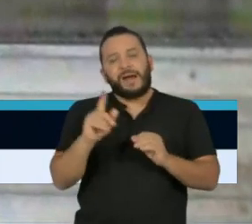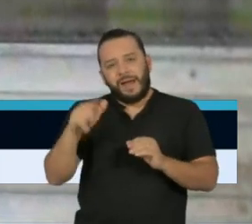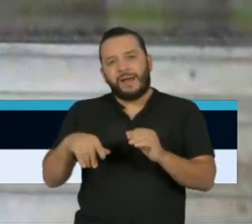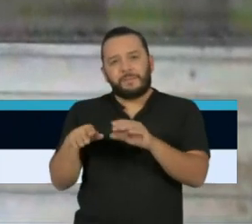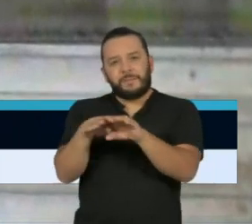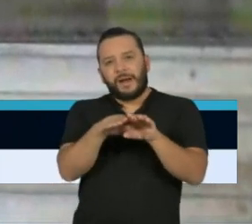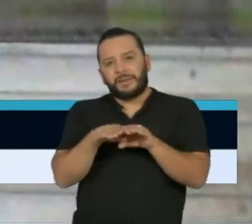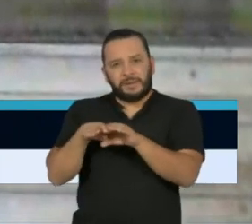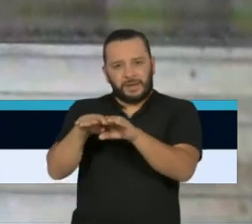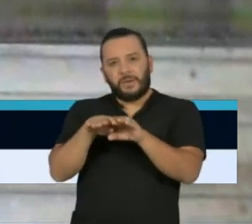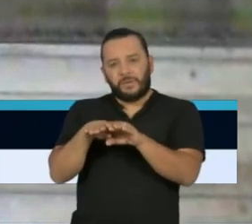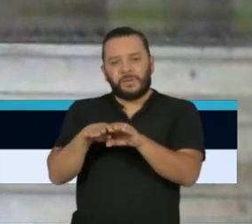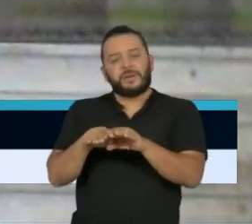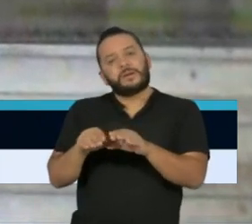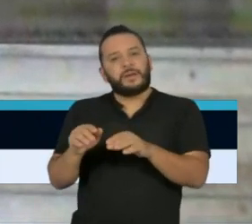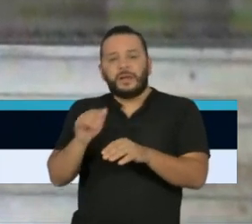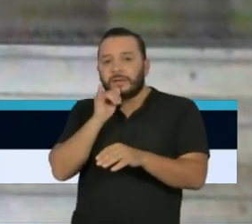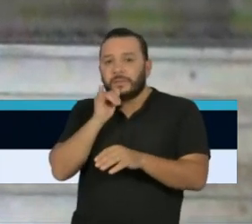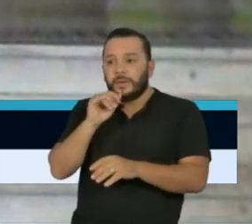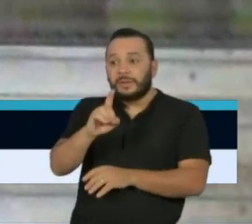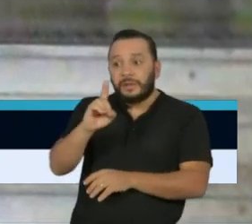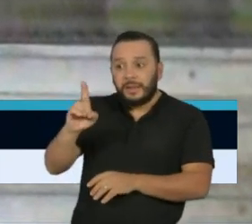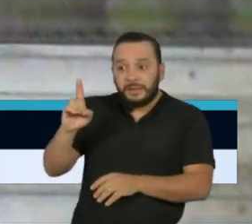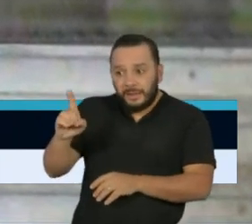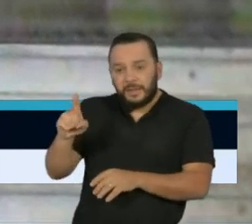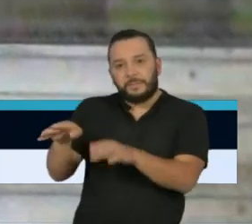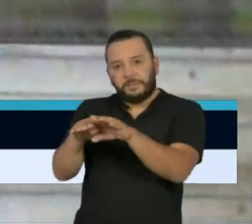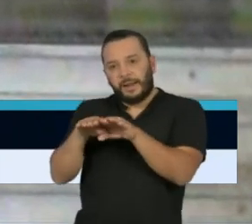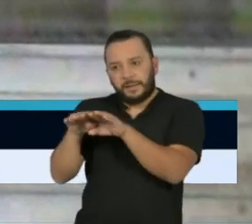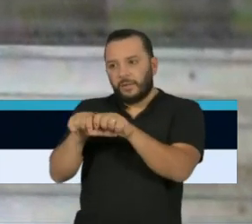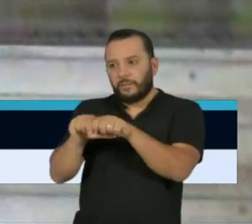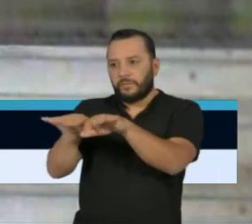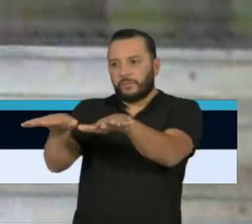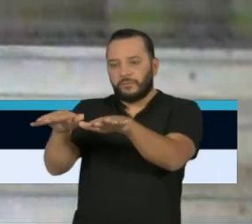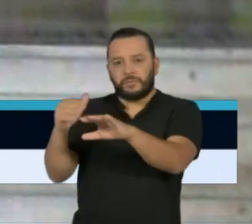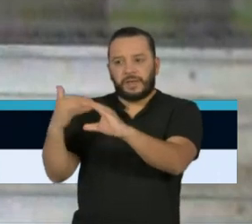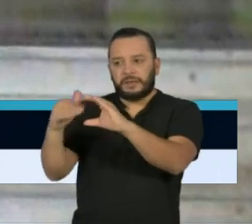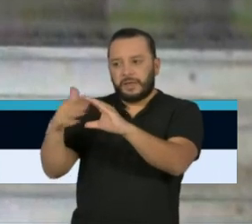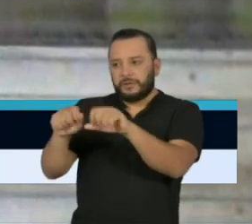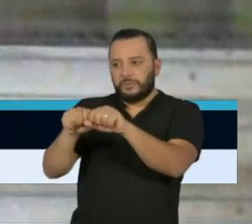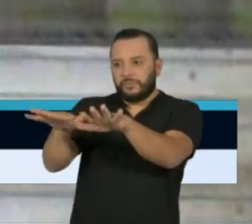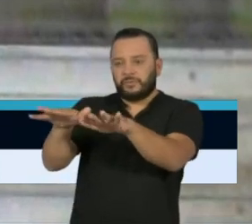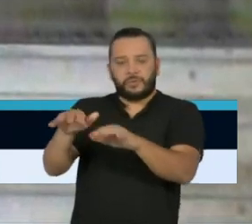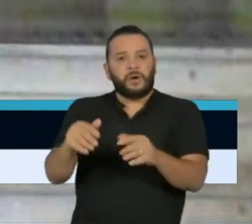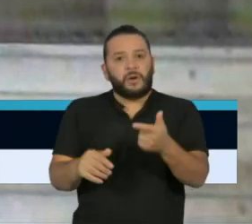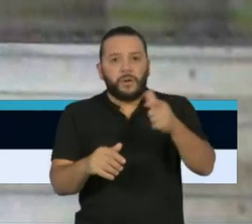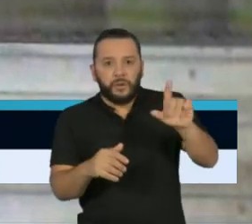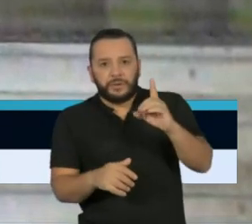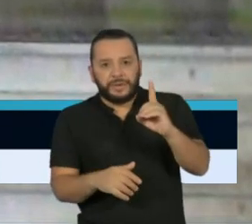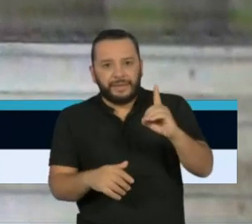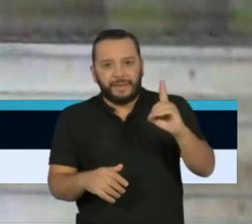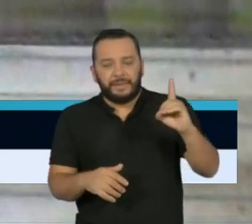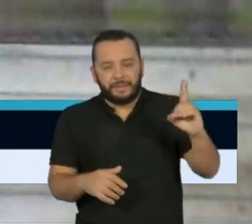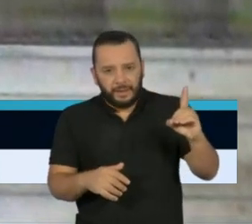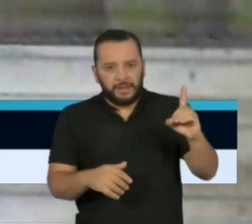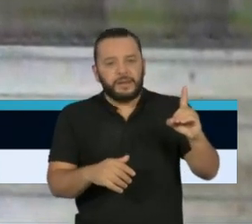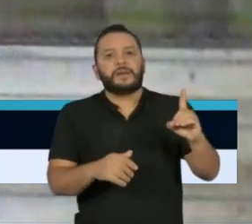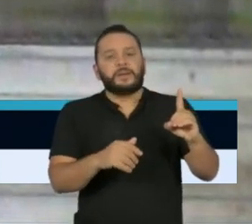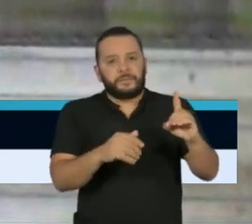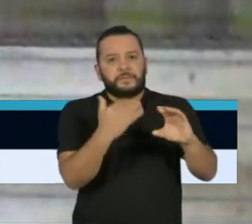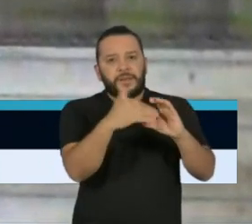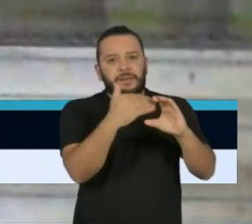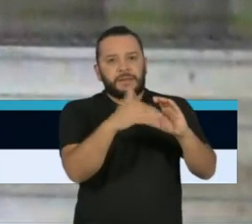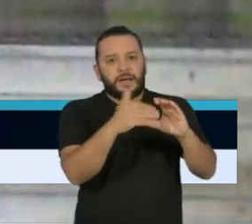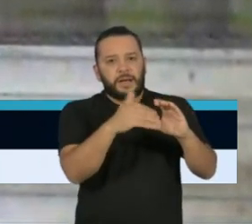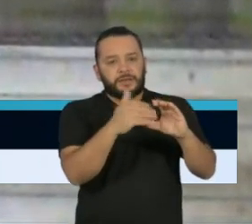os demais DDDs vão receber outro tipo de mensagem. E que essa mensagem seja uma mensagem que nos toque para que a